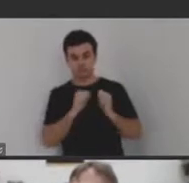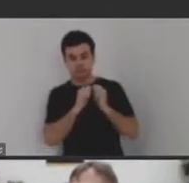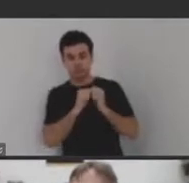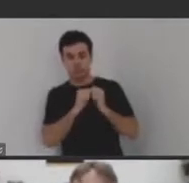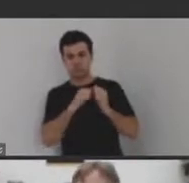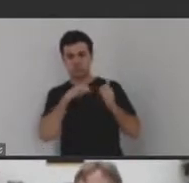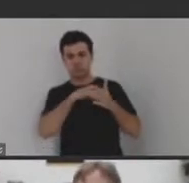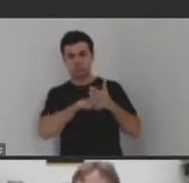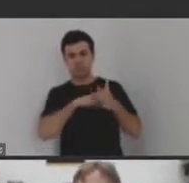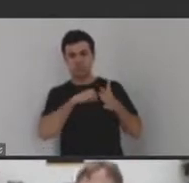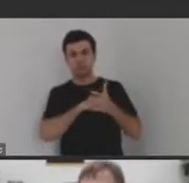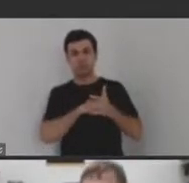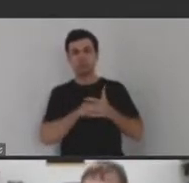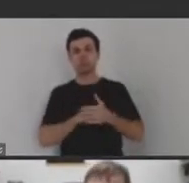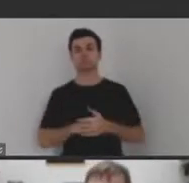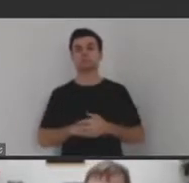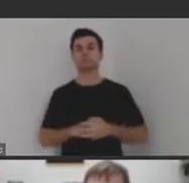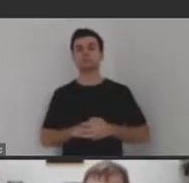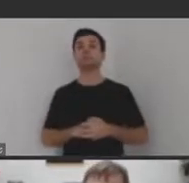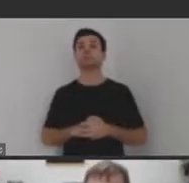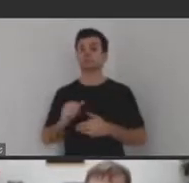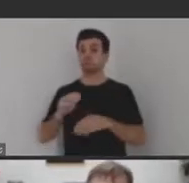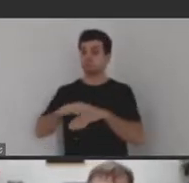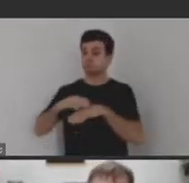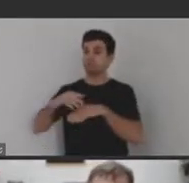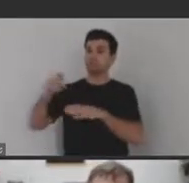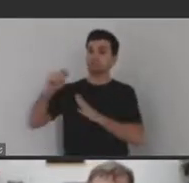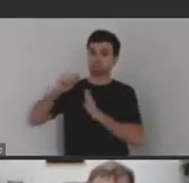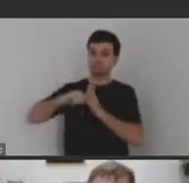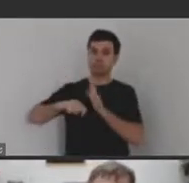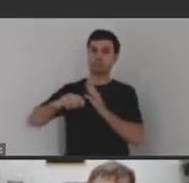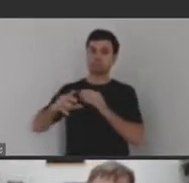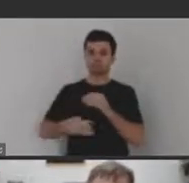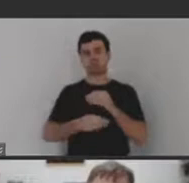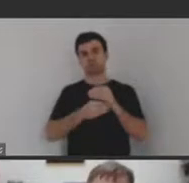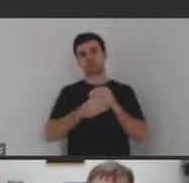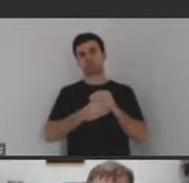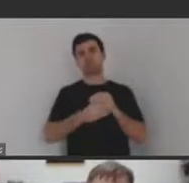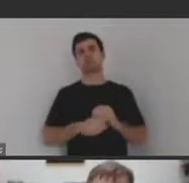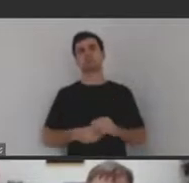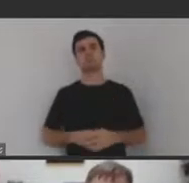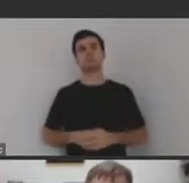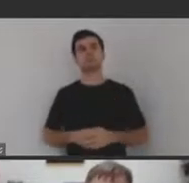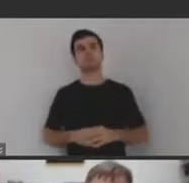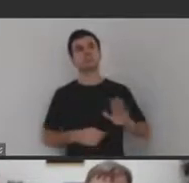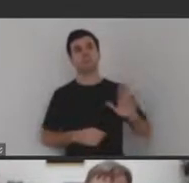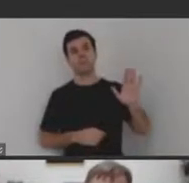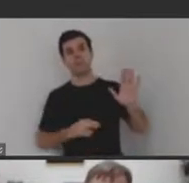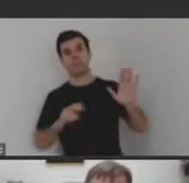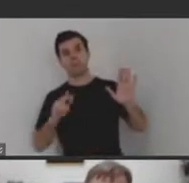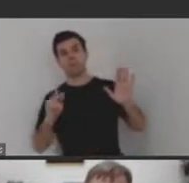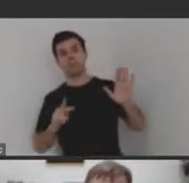fácil. A assinatura de Vossa Excelência vai somar na discussão que temos. Senhor Jorge, presidente.